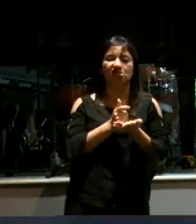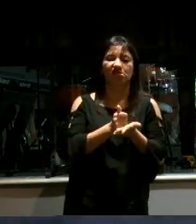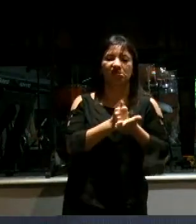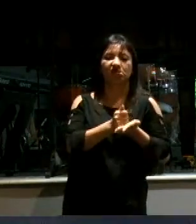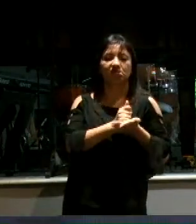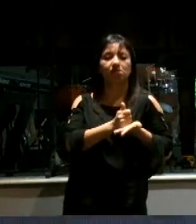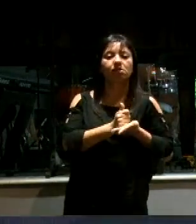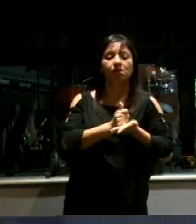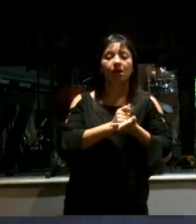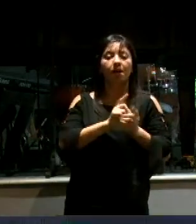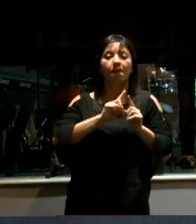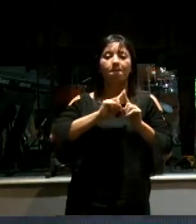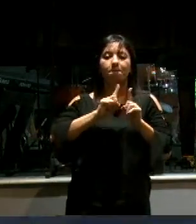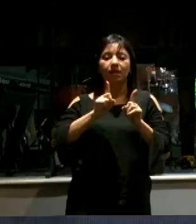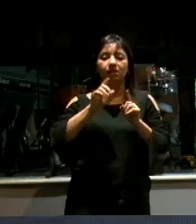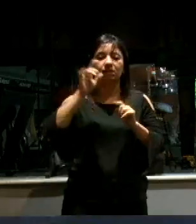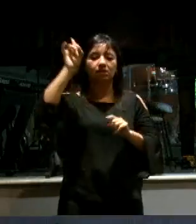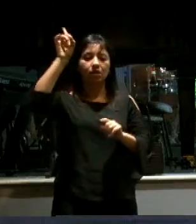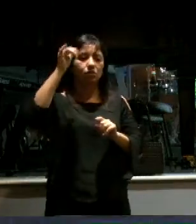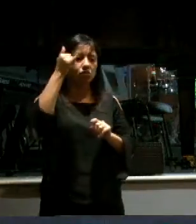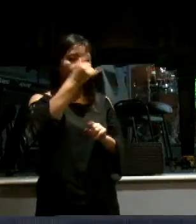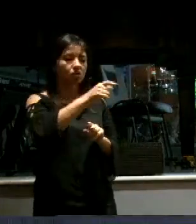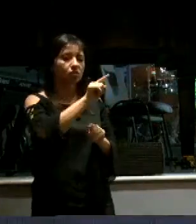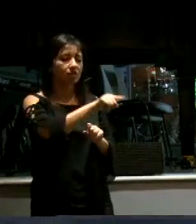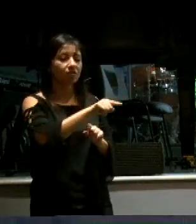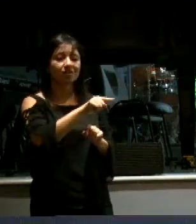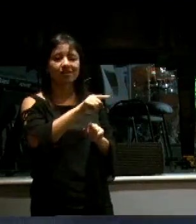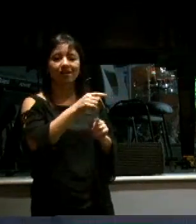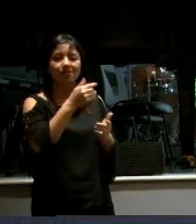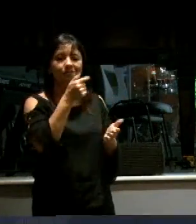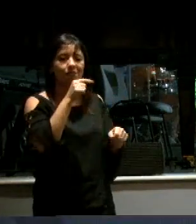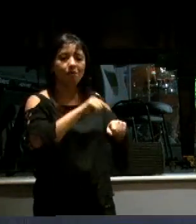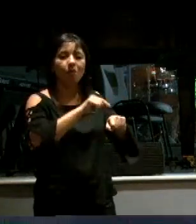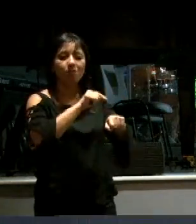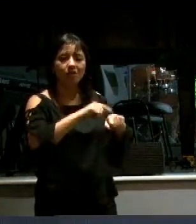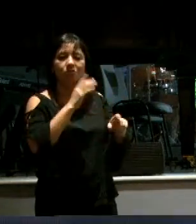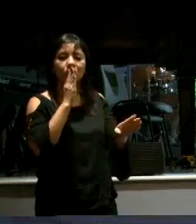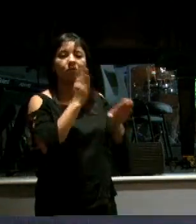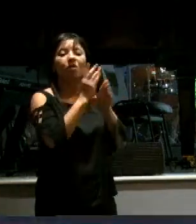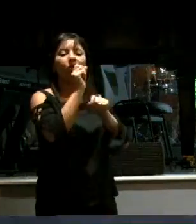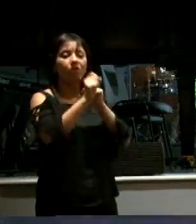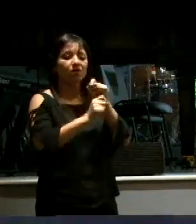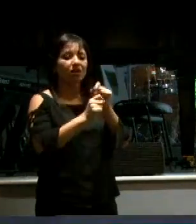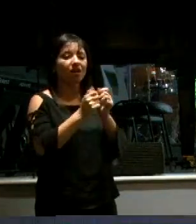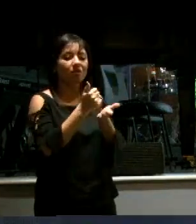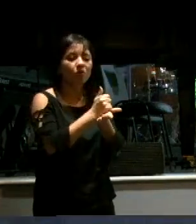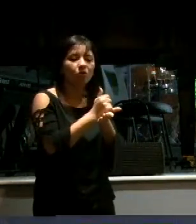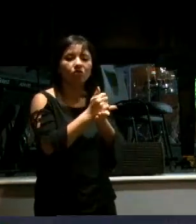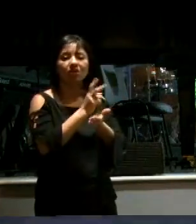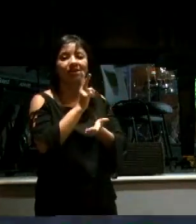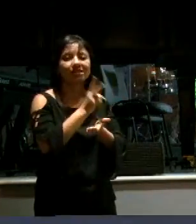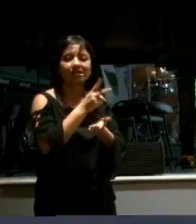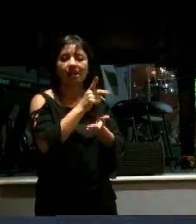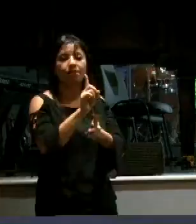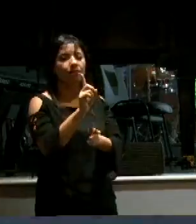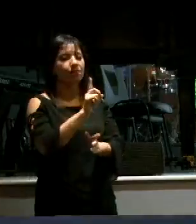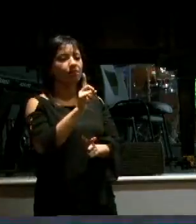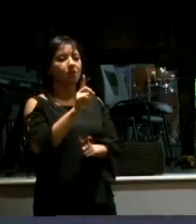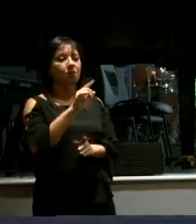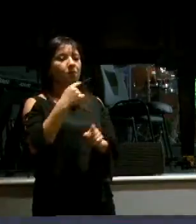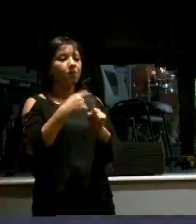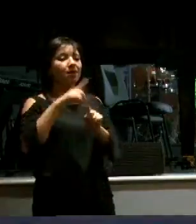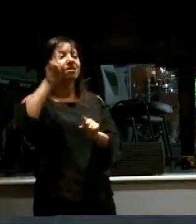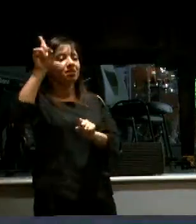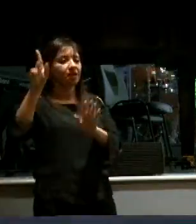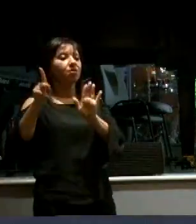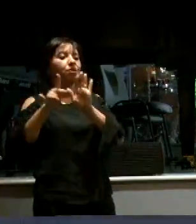a situação, onde você não terá o controle. Mas a falta de controle não é o fim. A falta